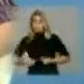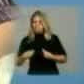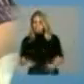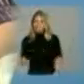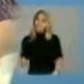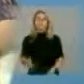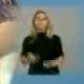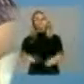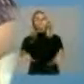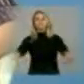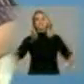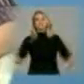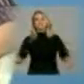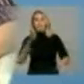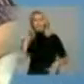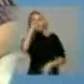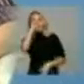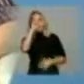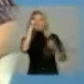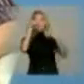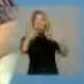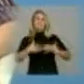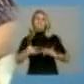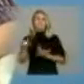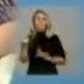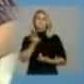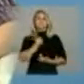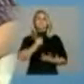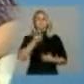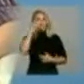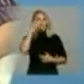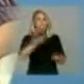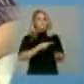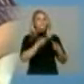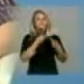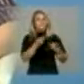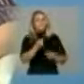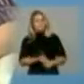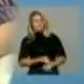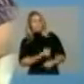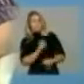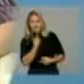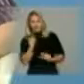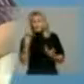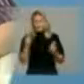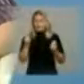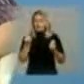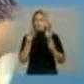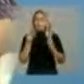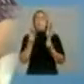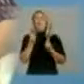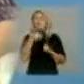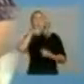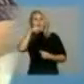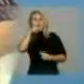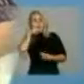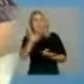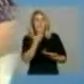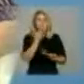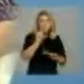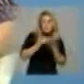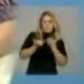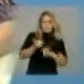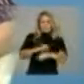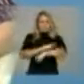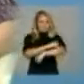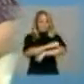Então, eu sempre me lembro muito dela dizer que quando ela foi visitar, que ela ficou horrorizada, que era desumano. Os ratos comiam